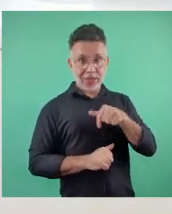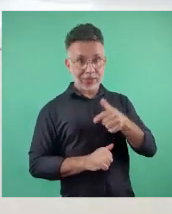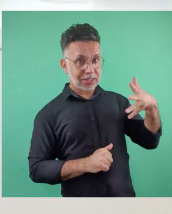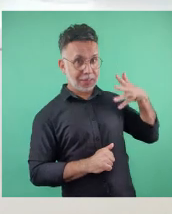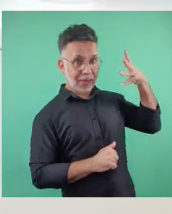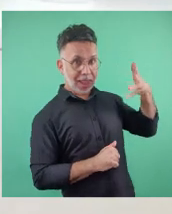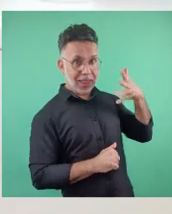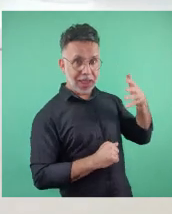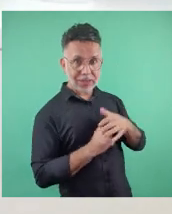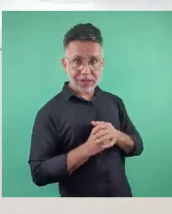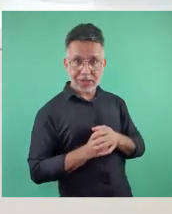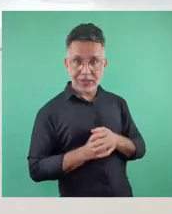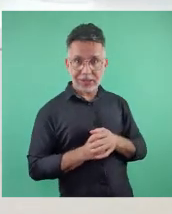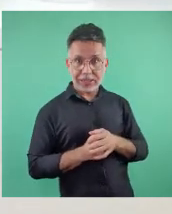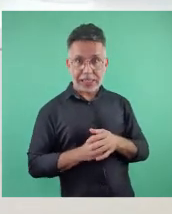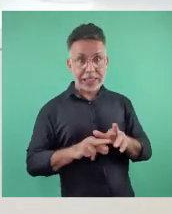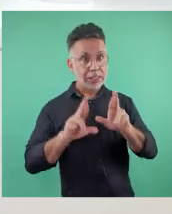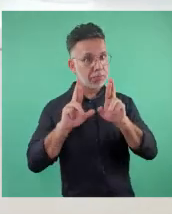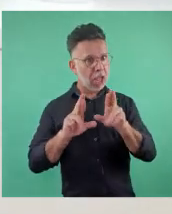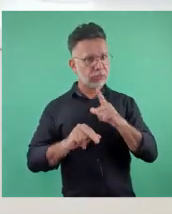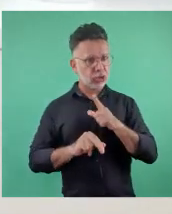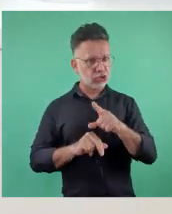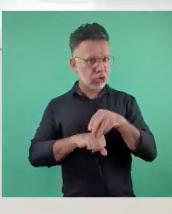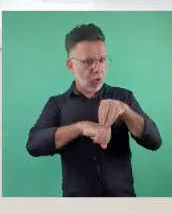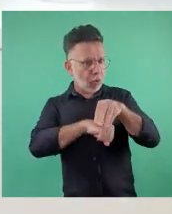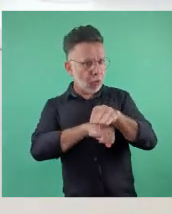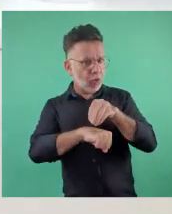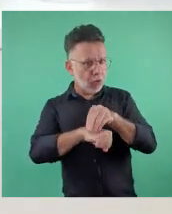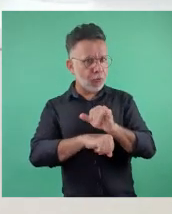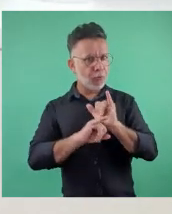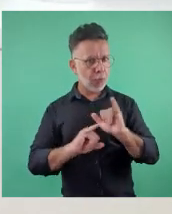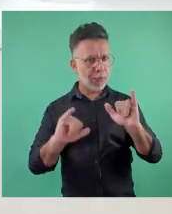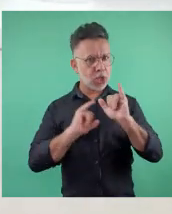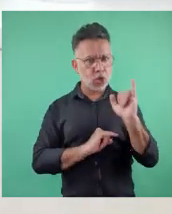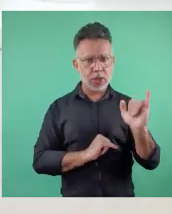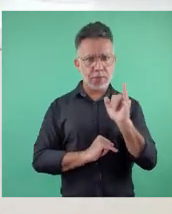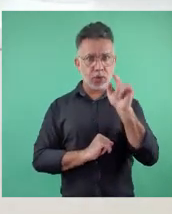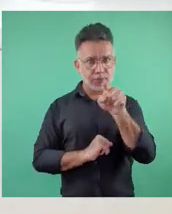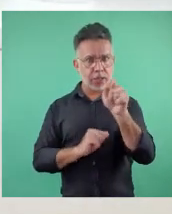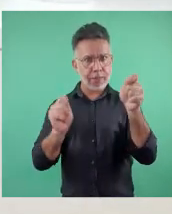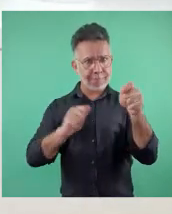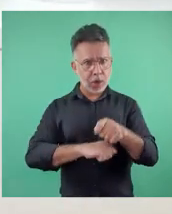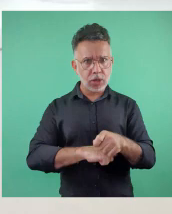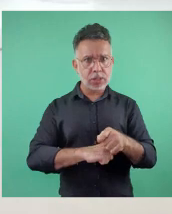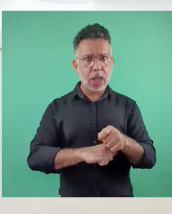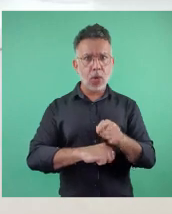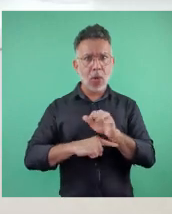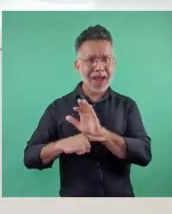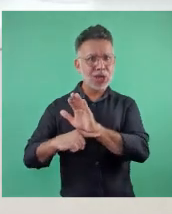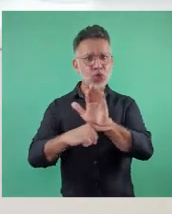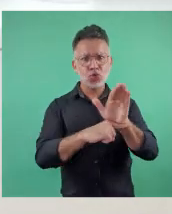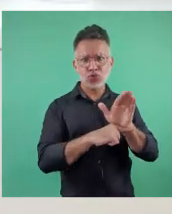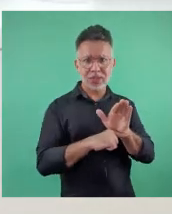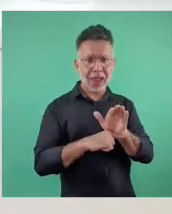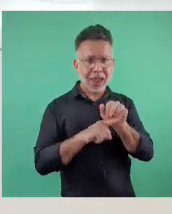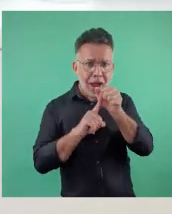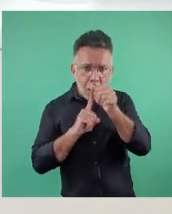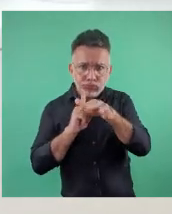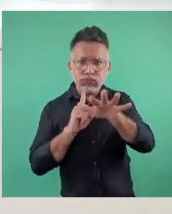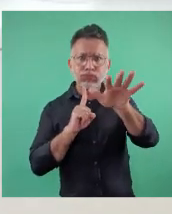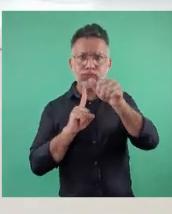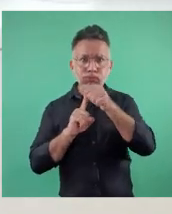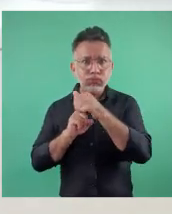que tenham tido informações extremamente importantes e que vocês possam ajudar a espalhar